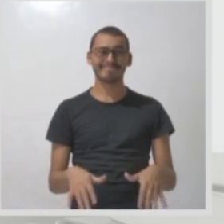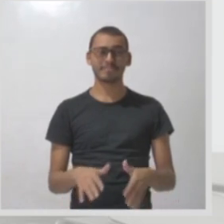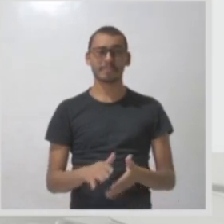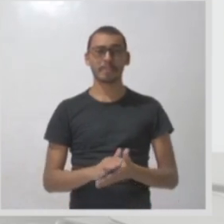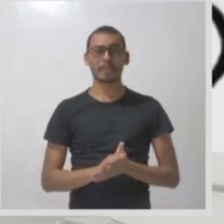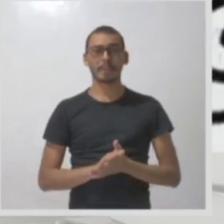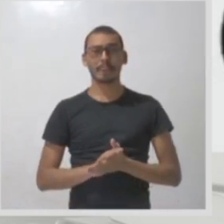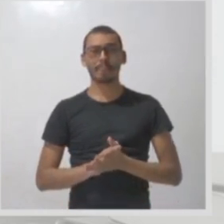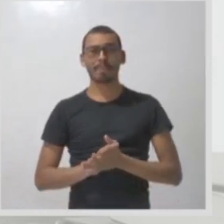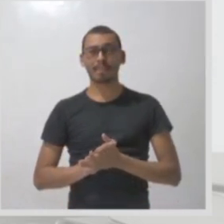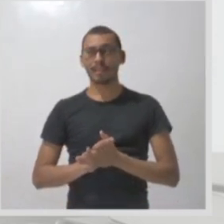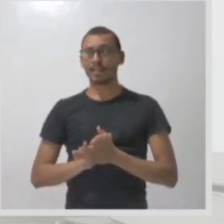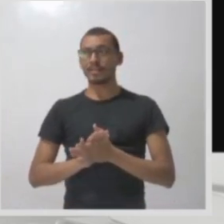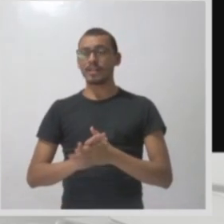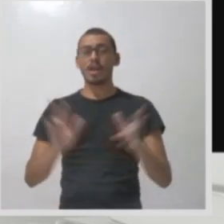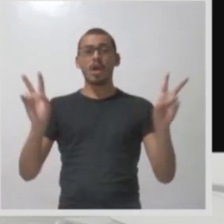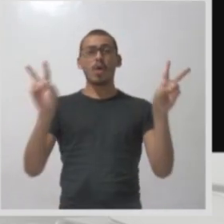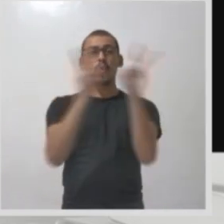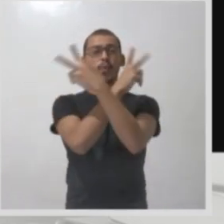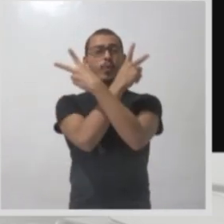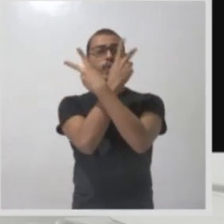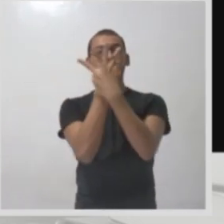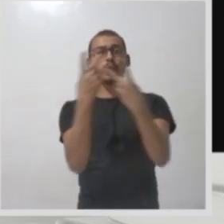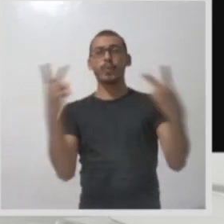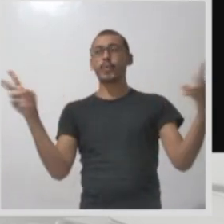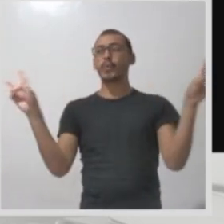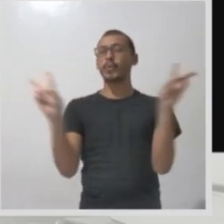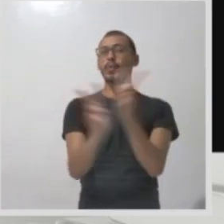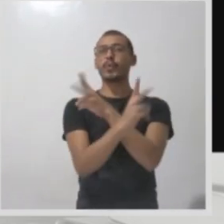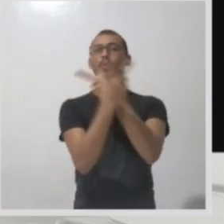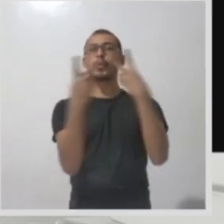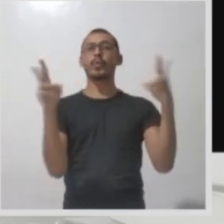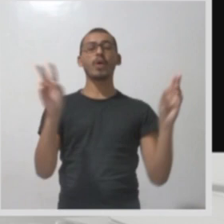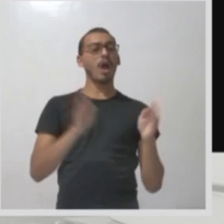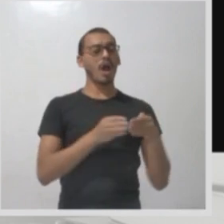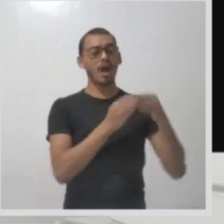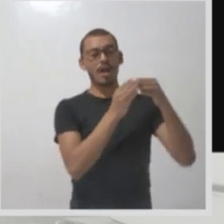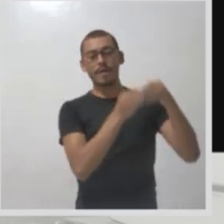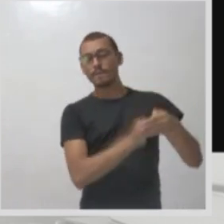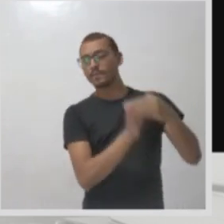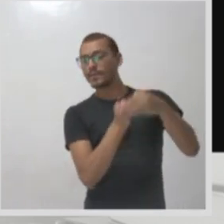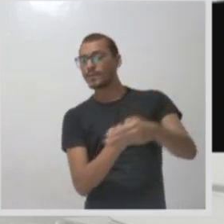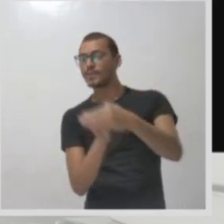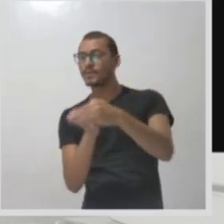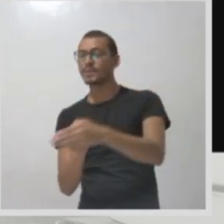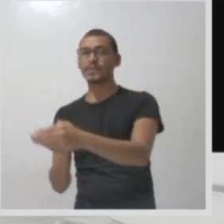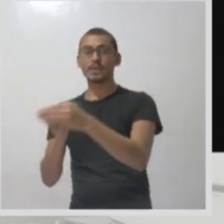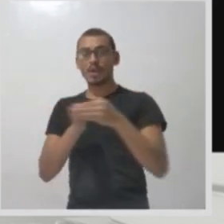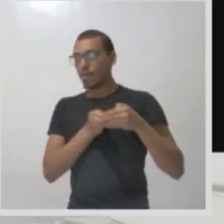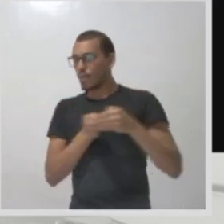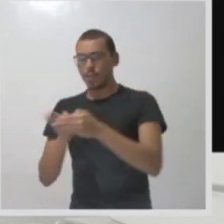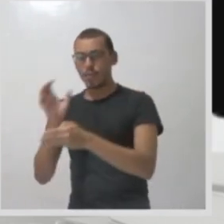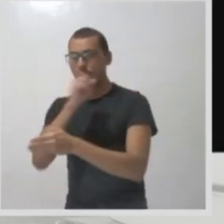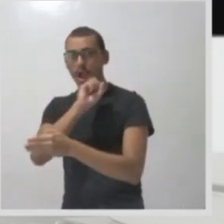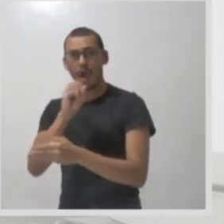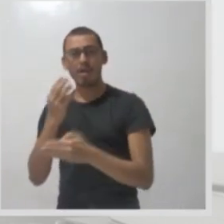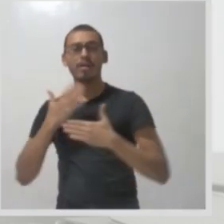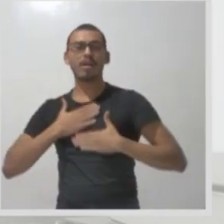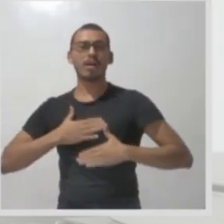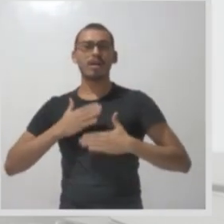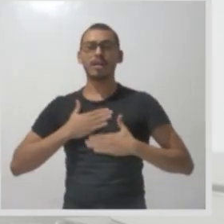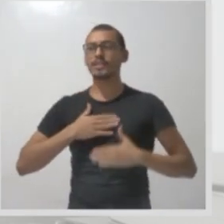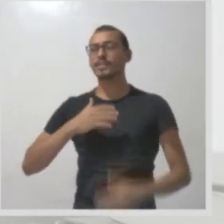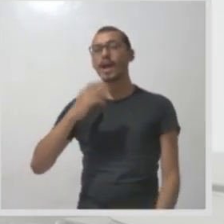E no tom do vento, se corre o barco ou vai lento. E na cor da